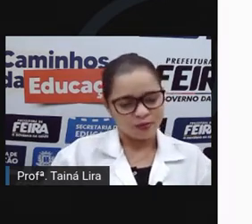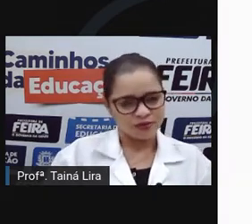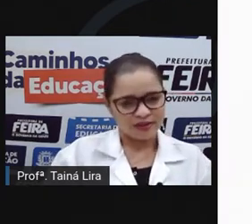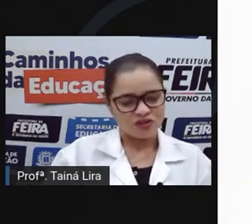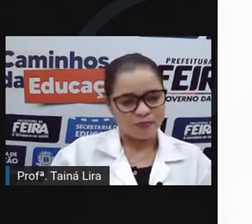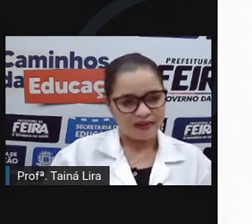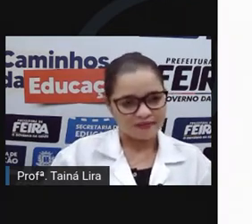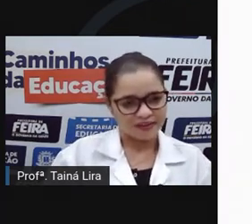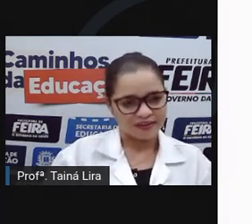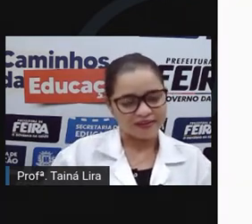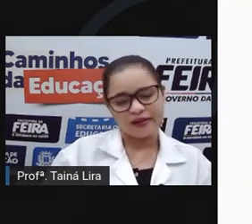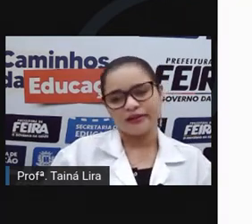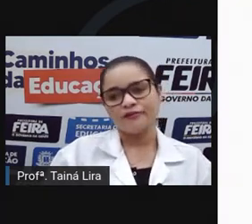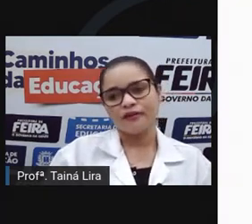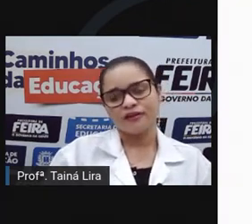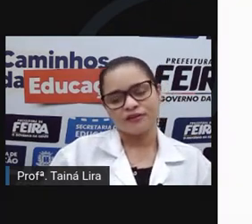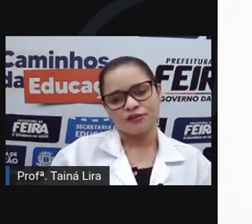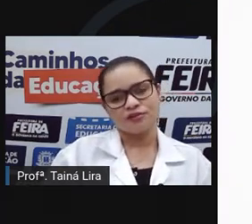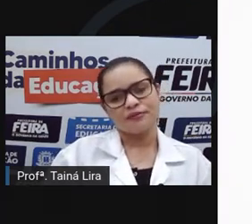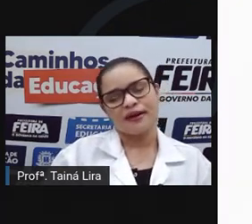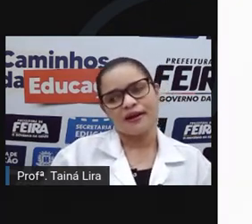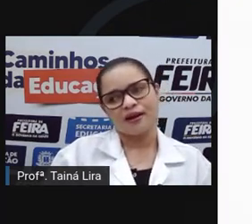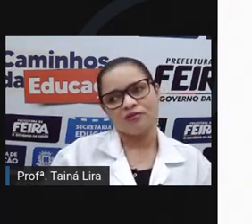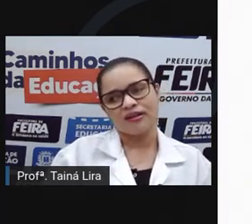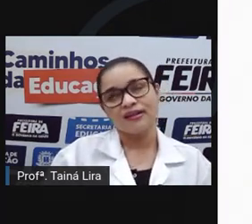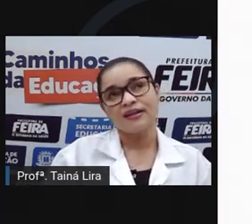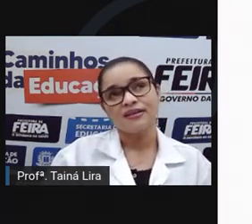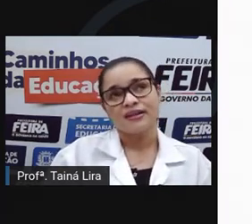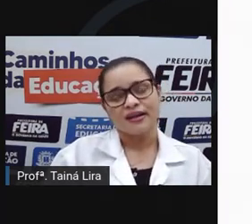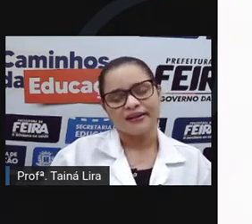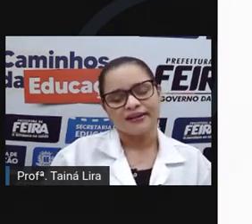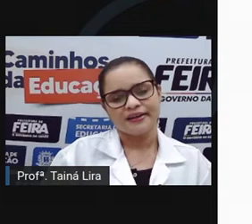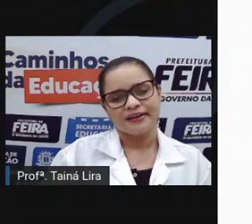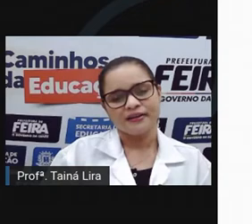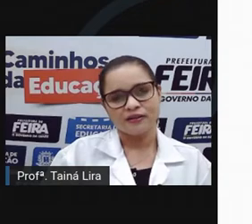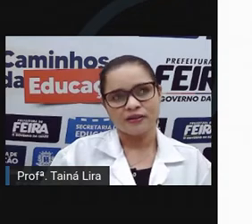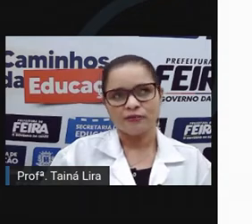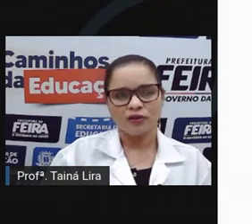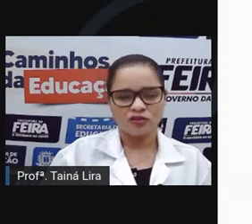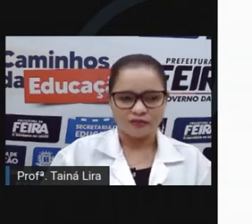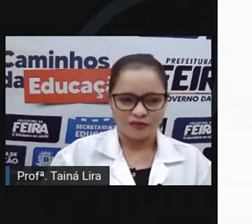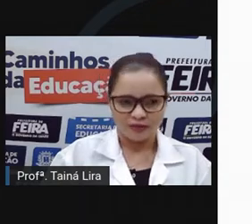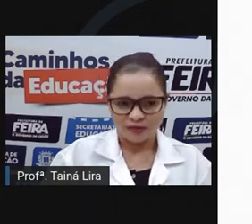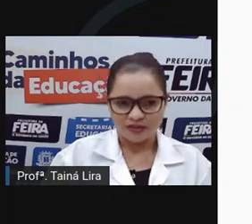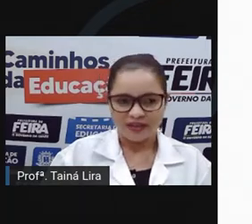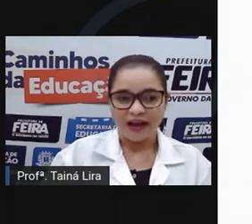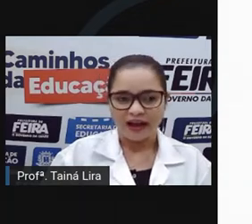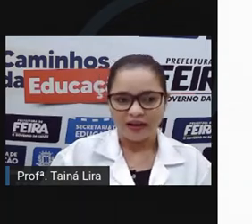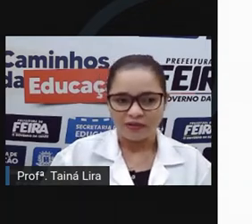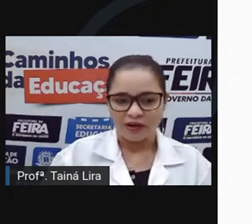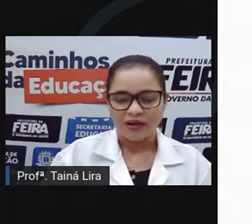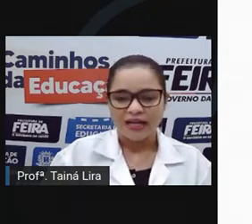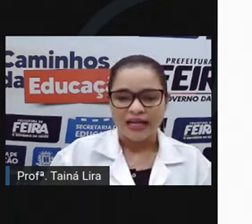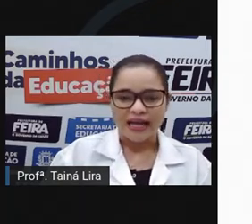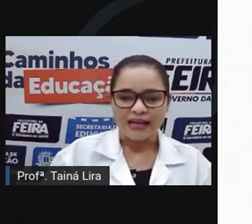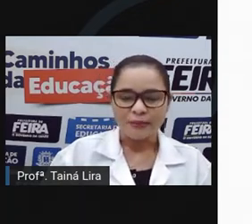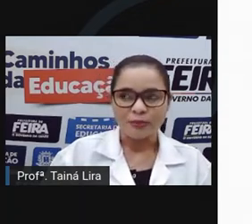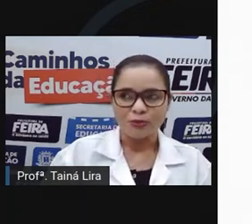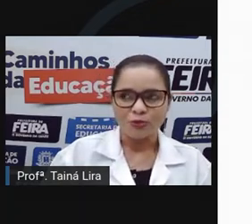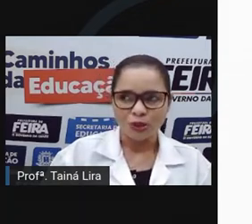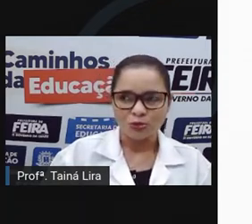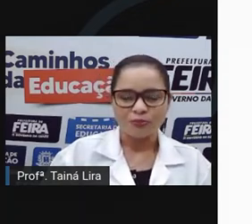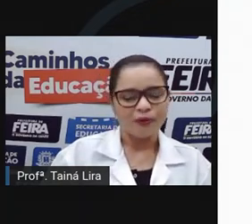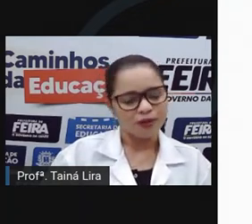Essa música de palavra cantada aí falando sobre a água, né? Então, nós já vimos que a água, ela